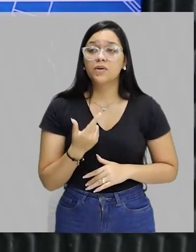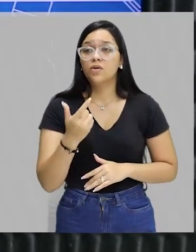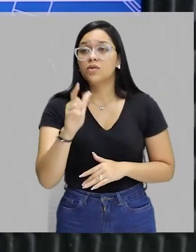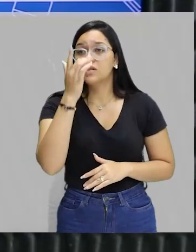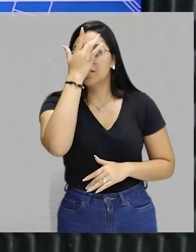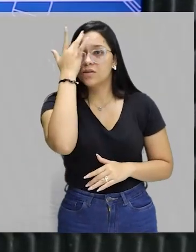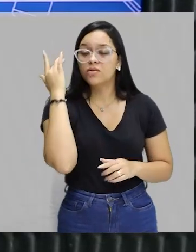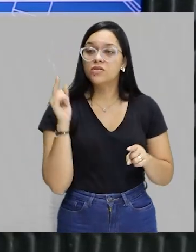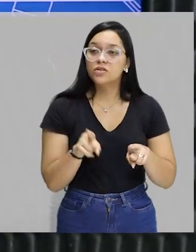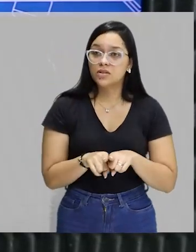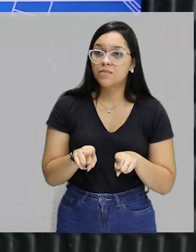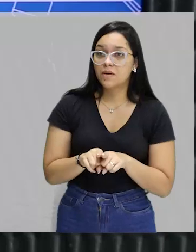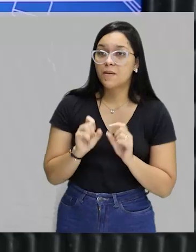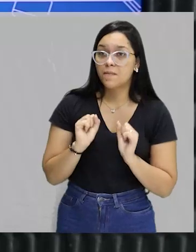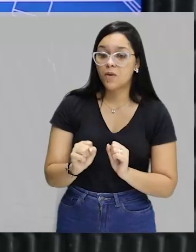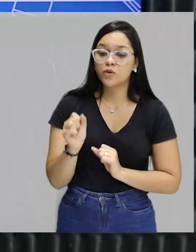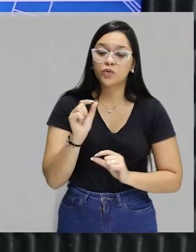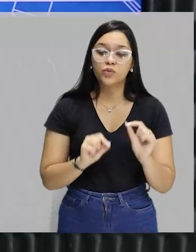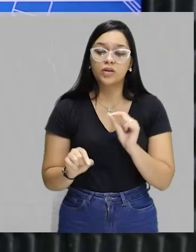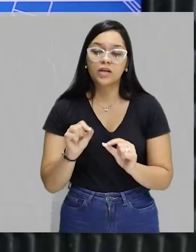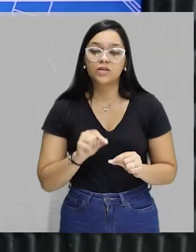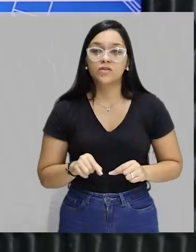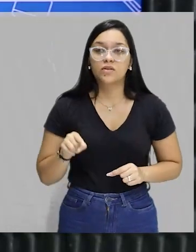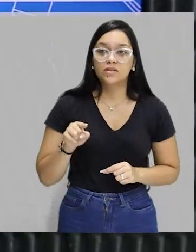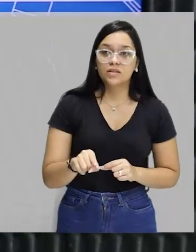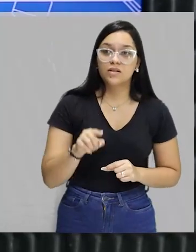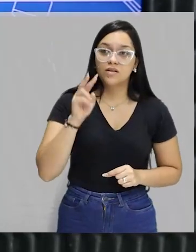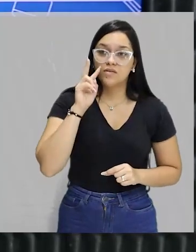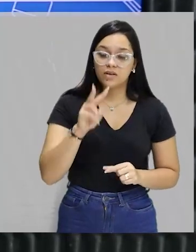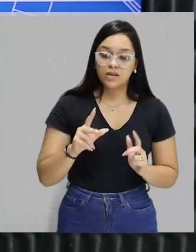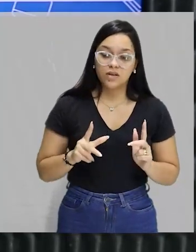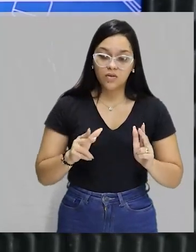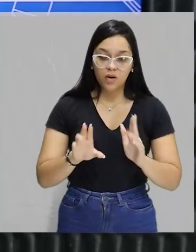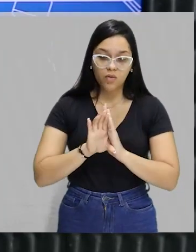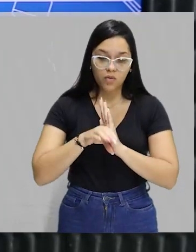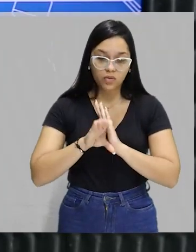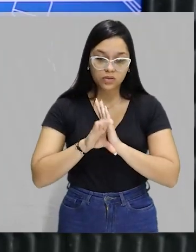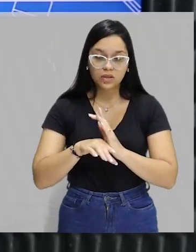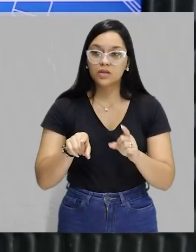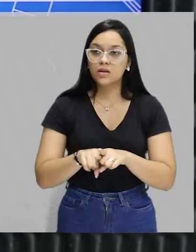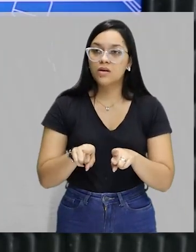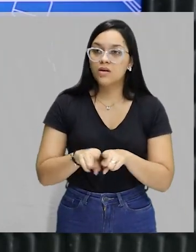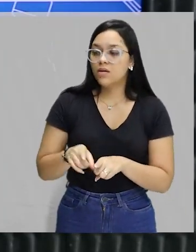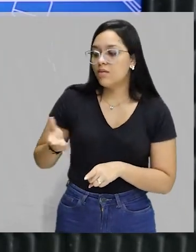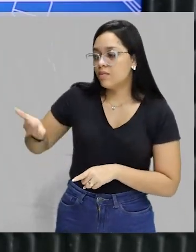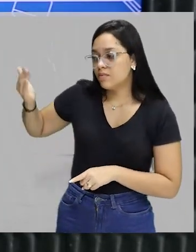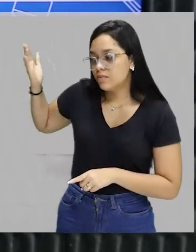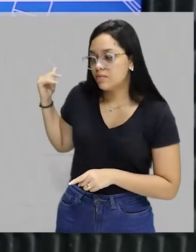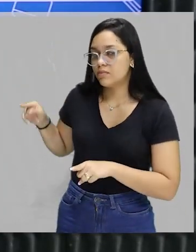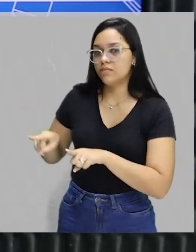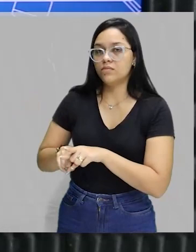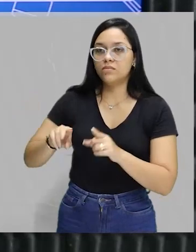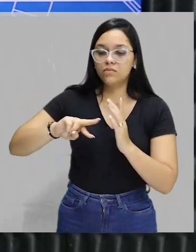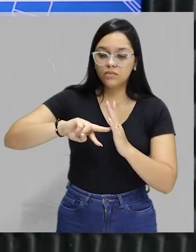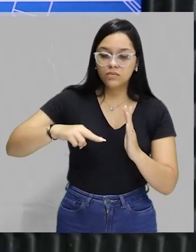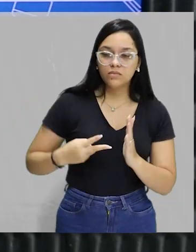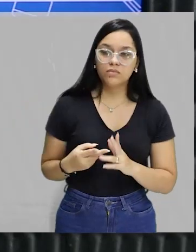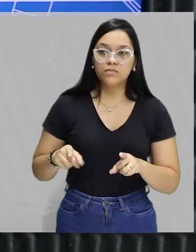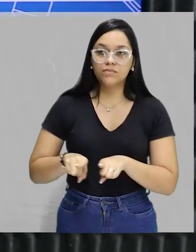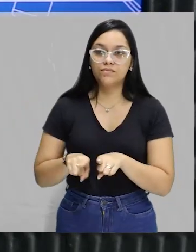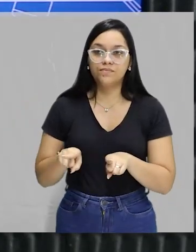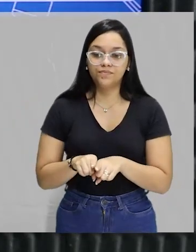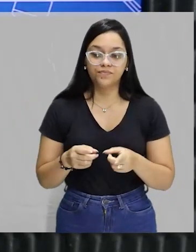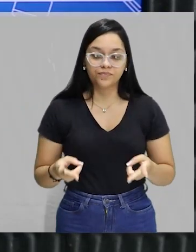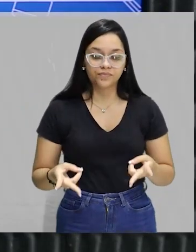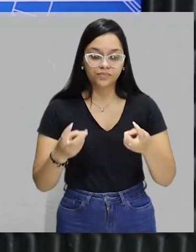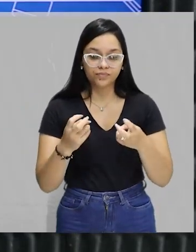pessoas e outros artistas, pode ser uma forma de você rever o mesmo conceito, rever o passado, ressignificar, observar e